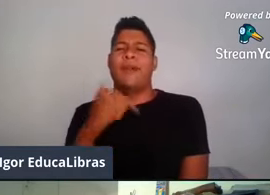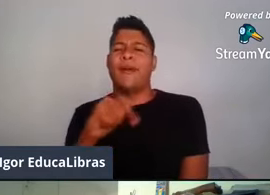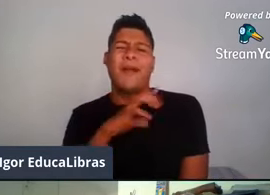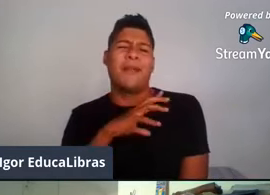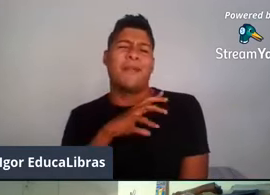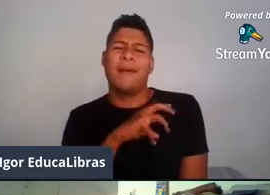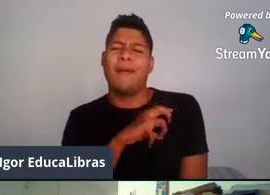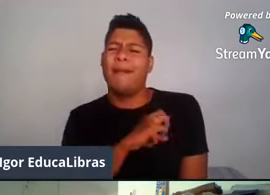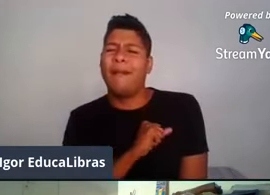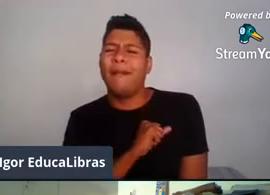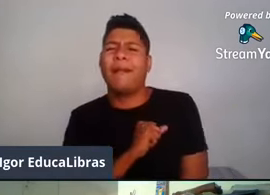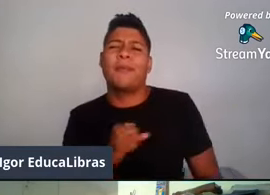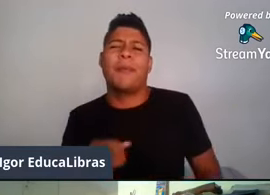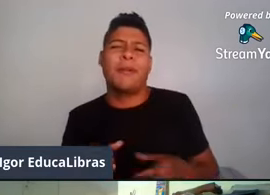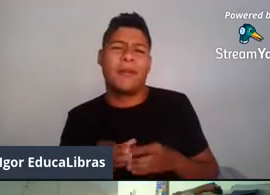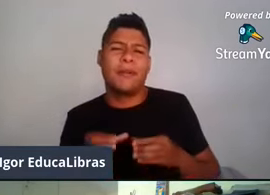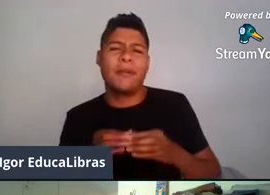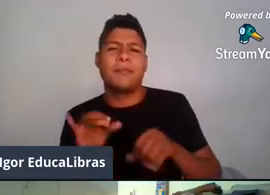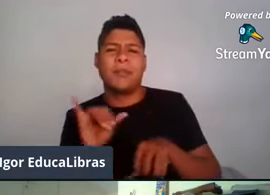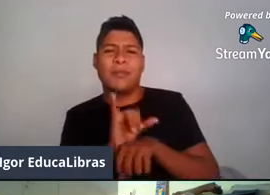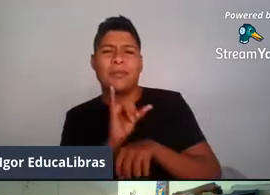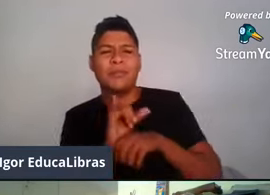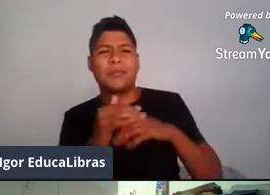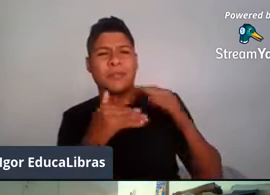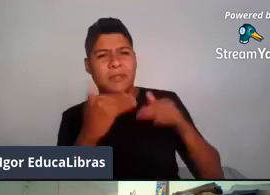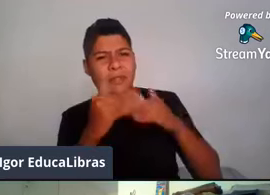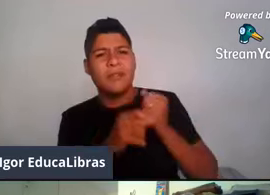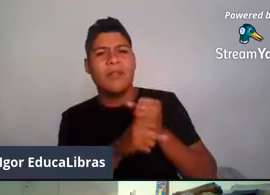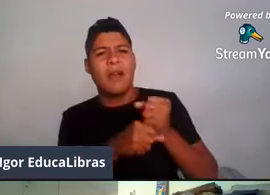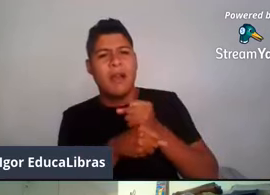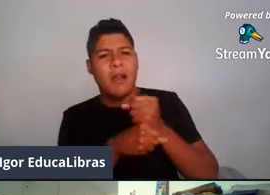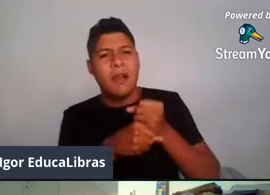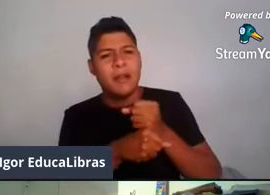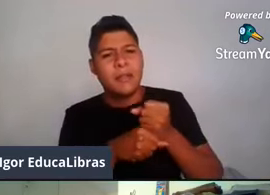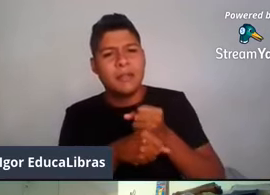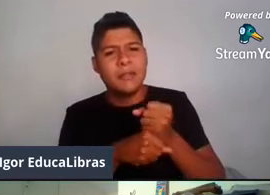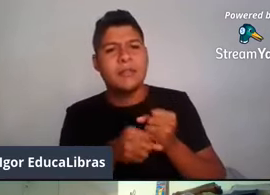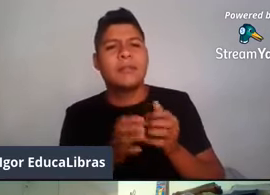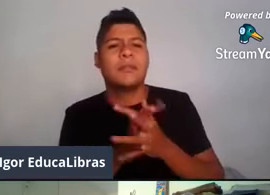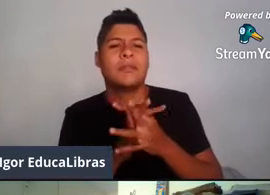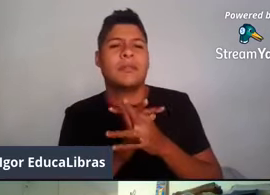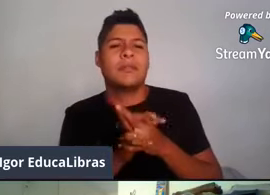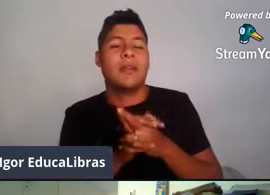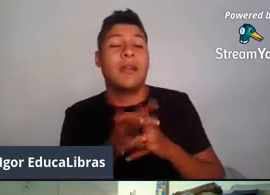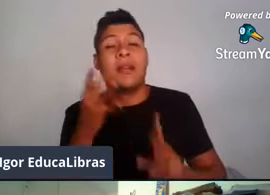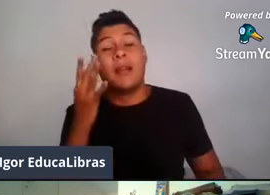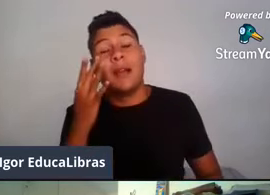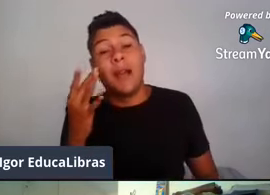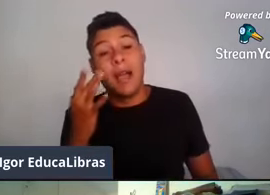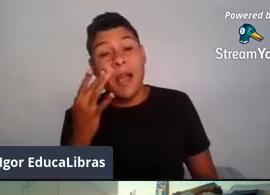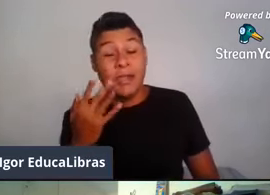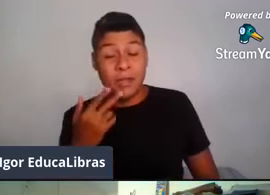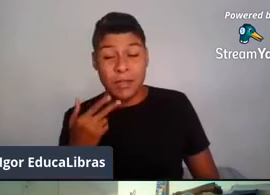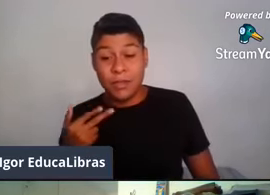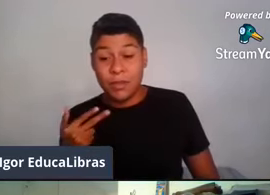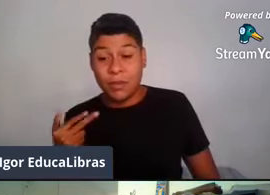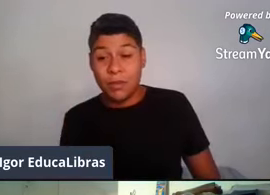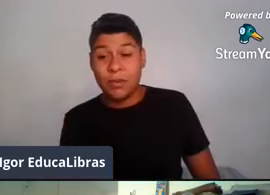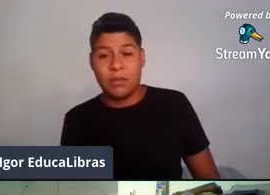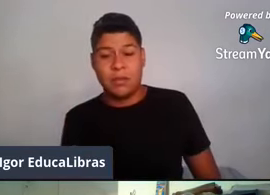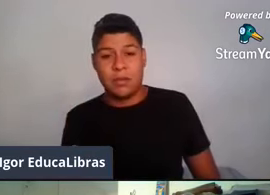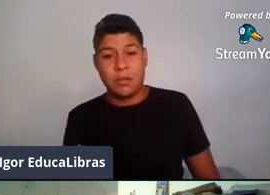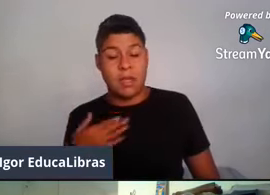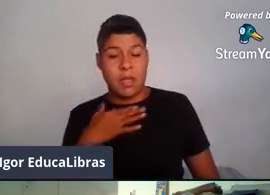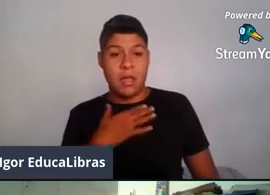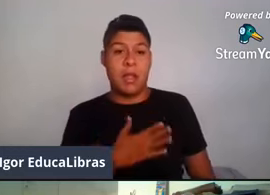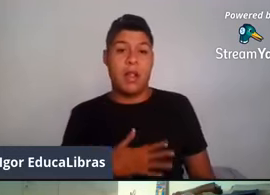equipe tem construído, né, nesses últimos anos. E eu acho, assim, uma das coisas que me alegrou